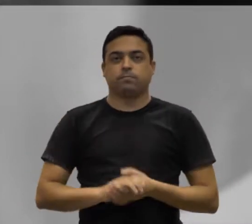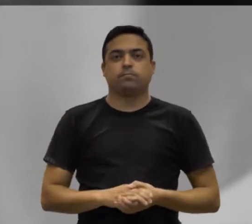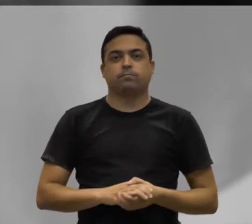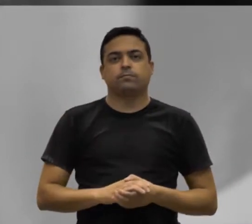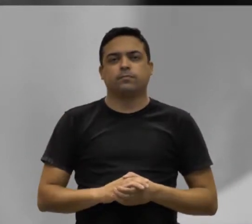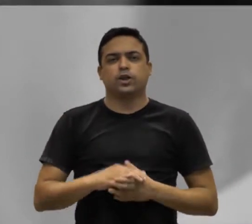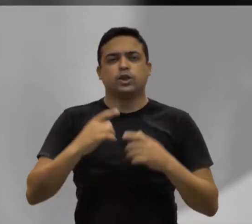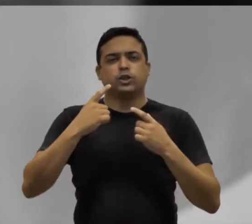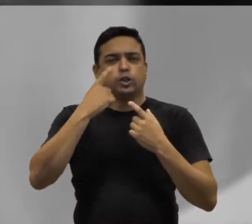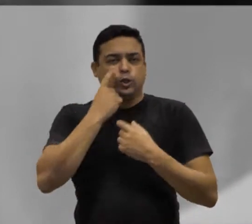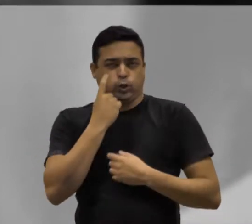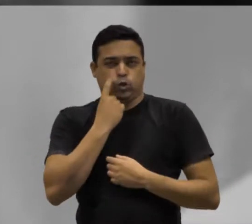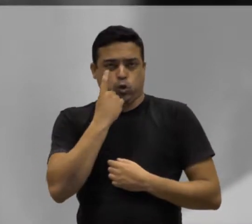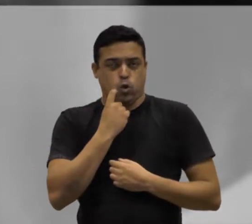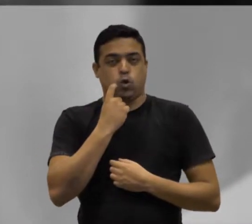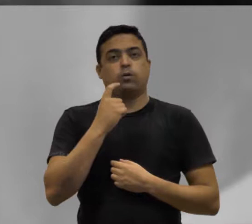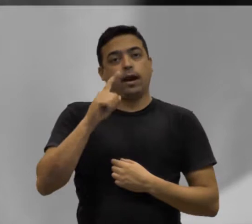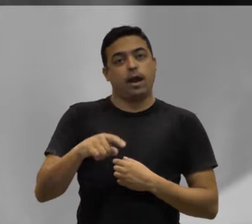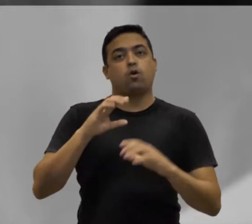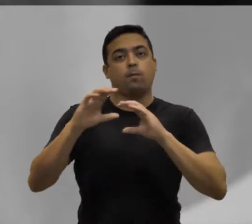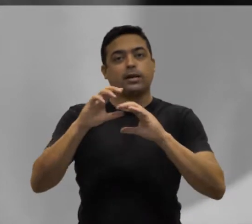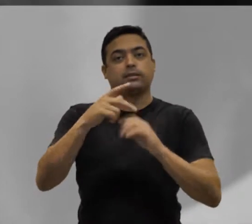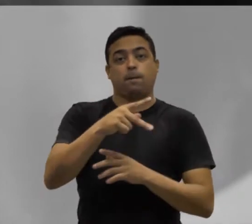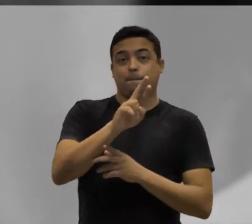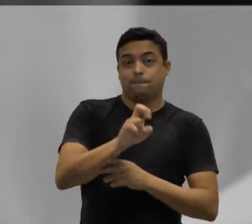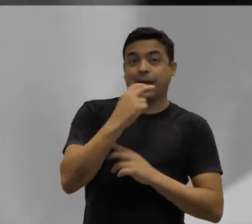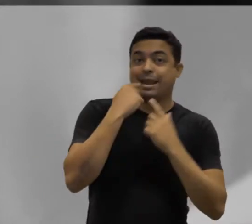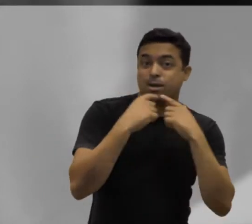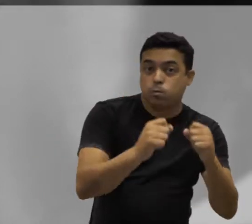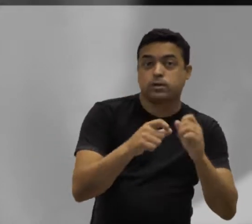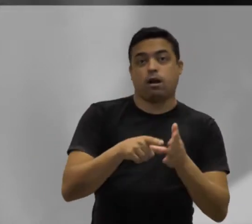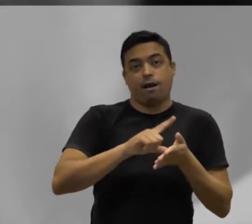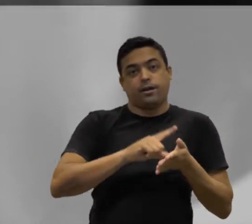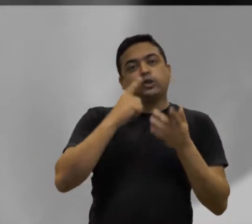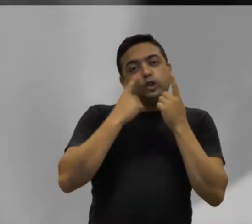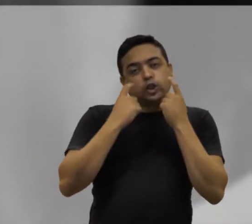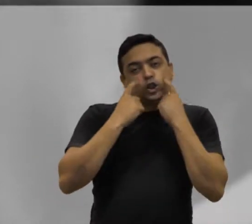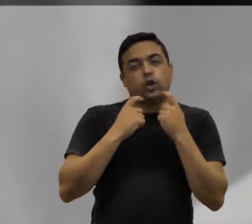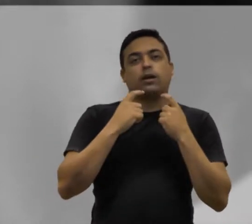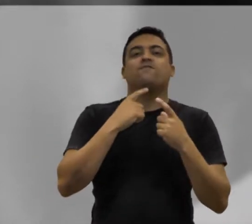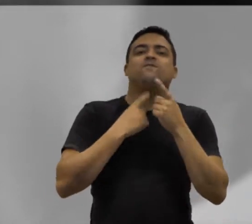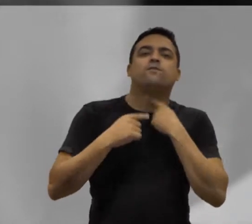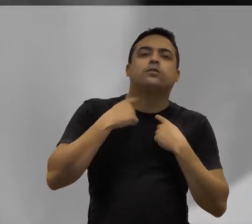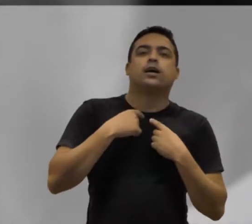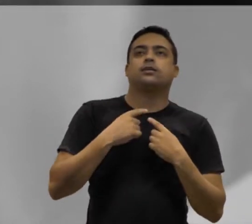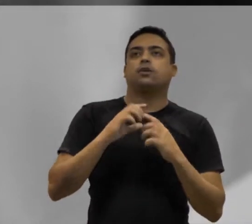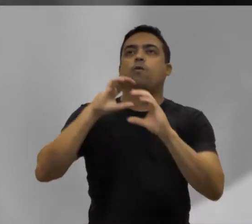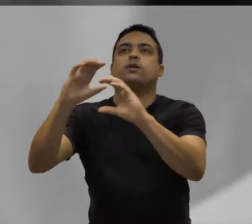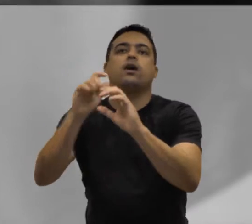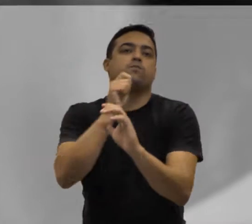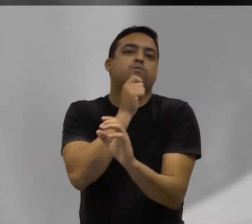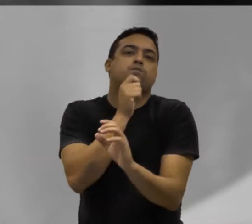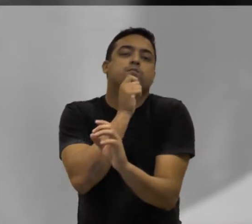Choro é uma comunicação pré-linguística, um desejo ou sentimento sem a intencionalidade de